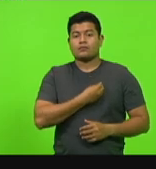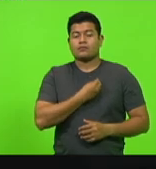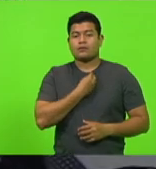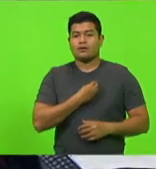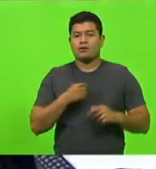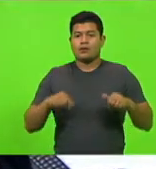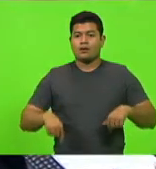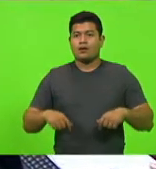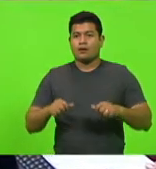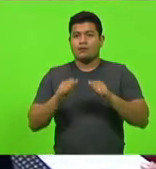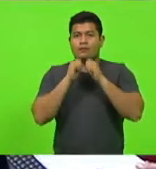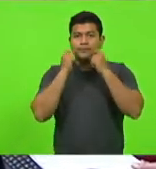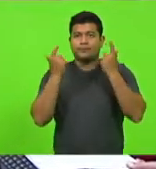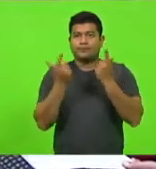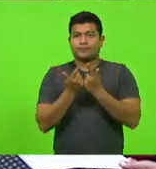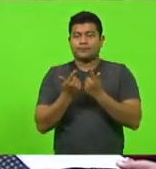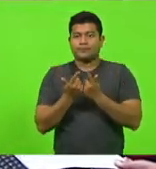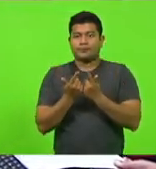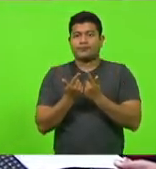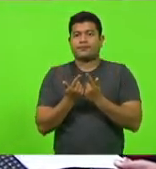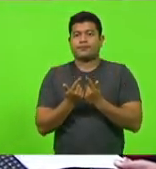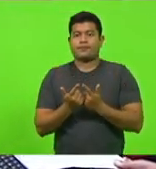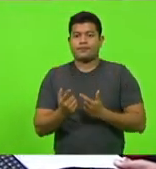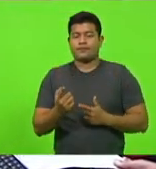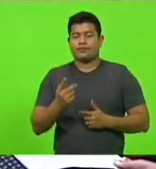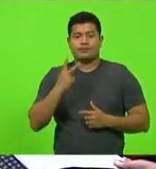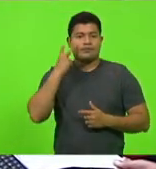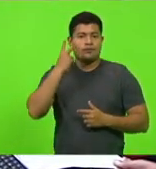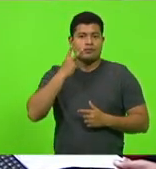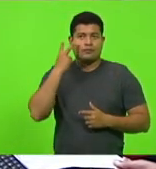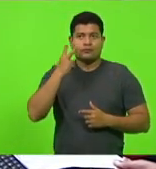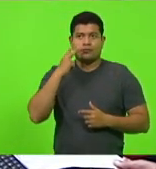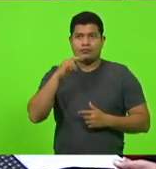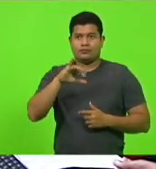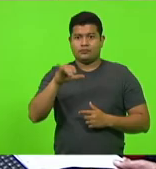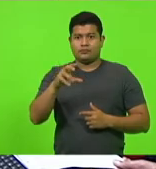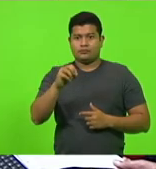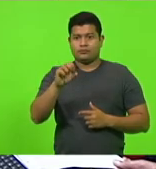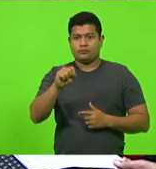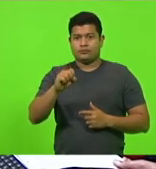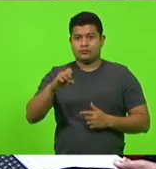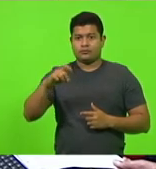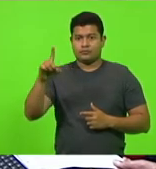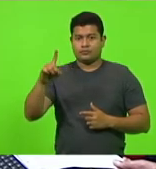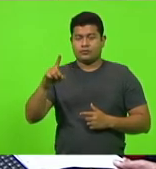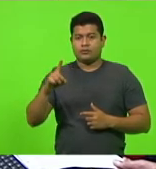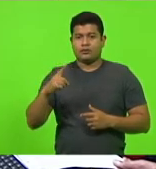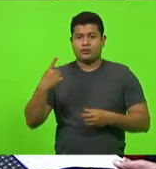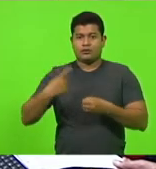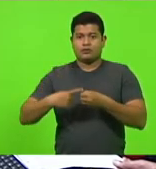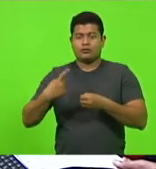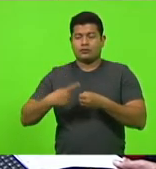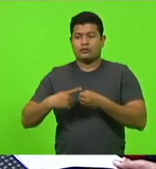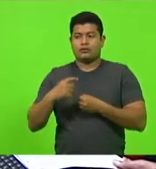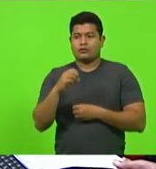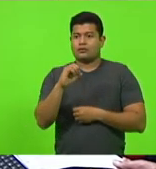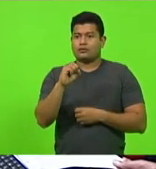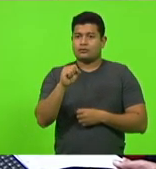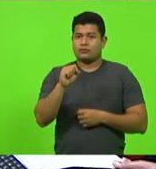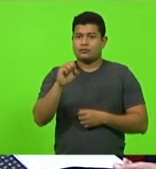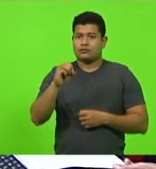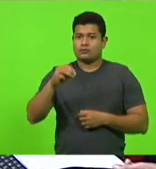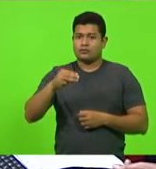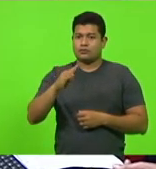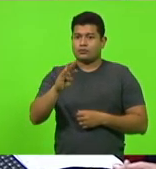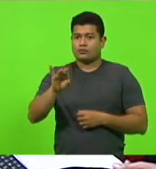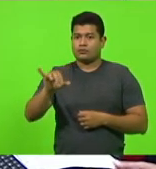plenário e também na Assembleia Legislativa do vereador José Heraldo Peri, lá de Sombrio, acompanhado também do